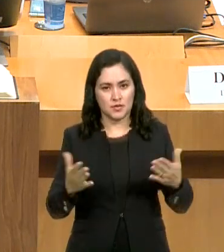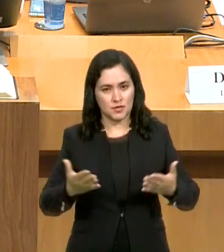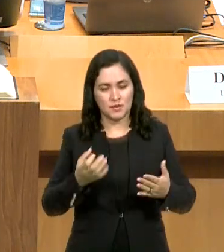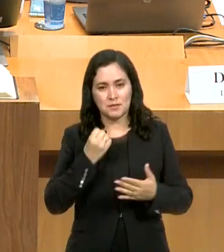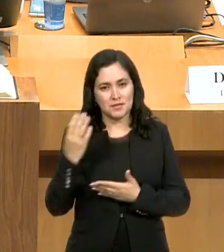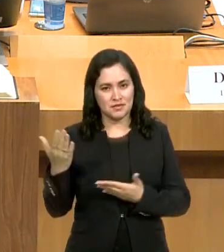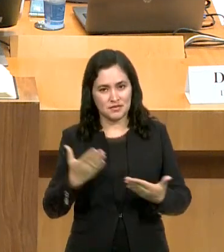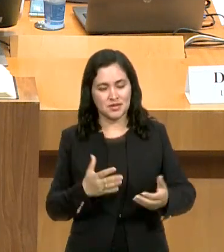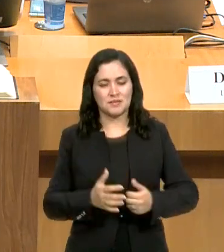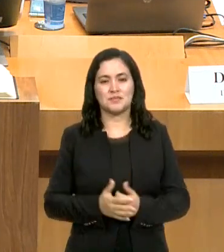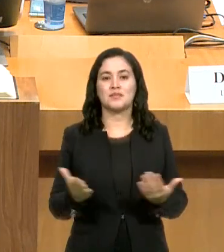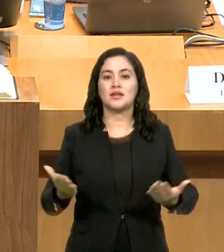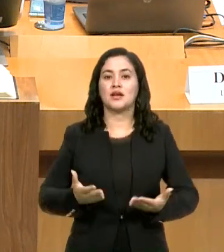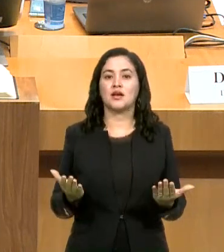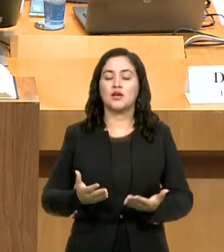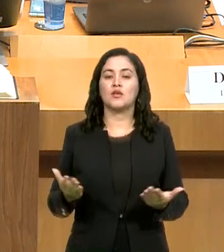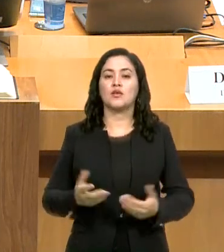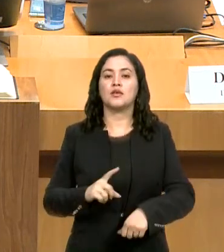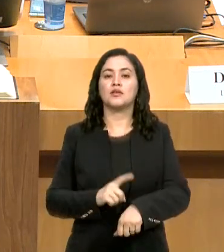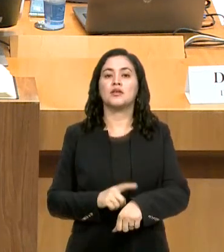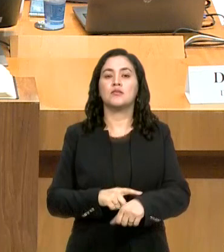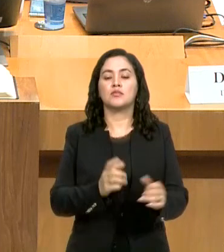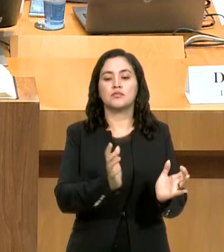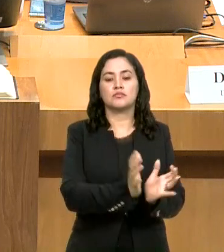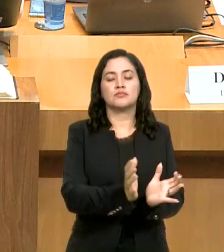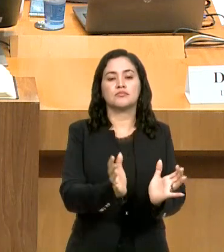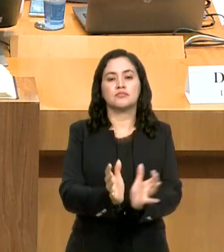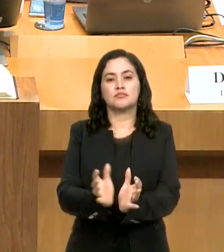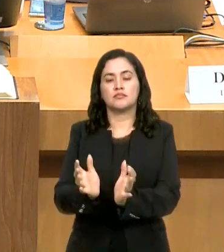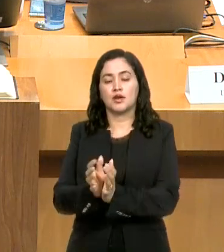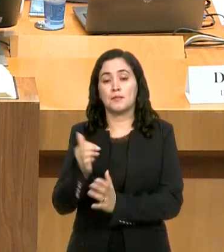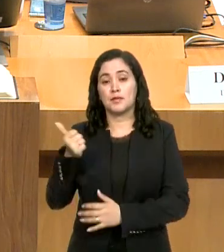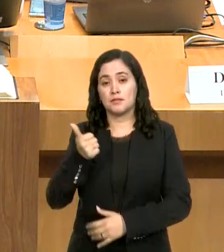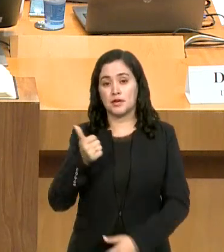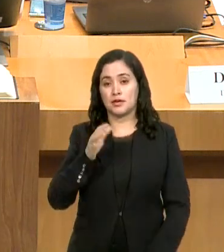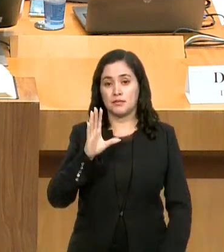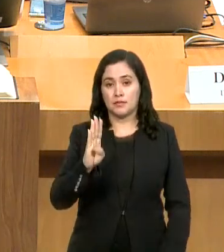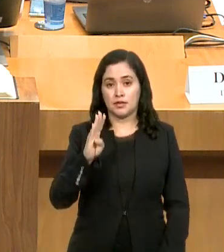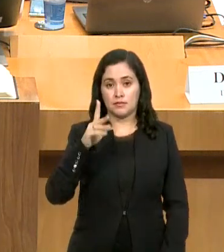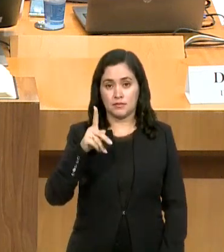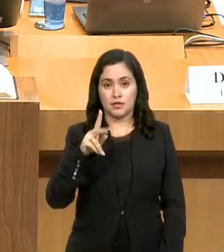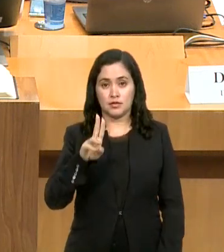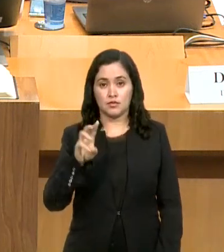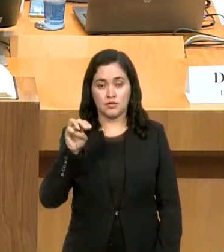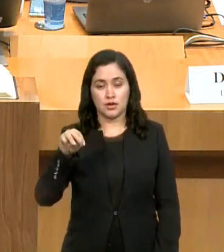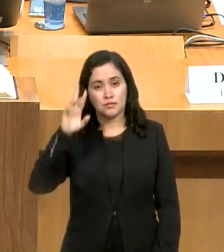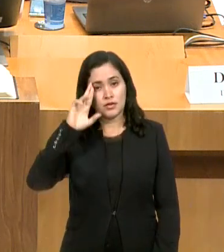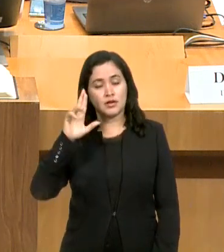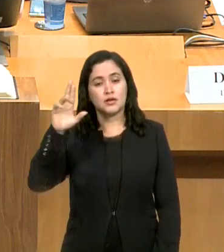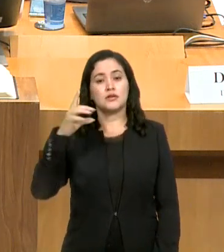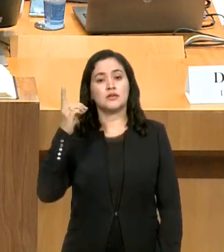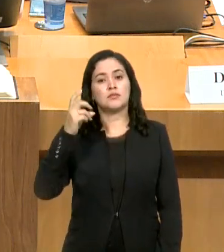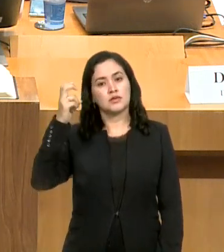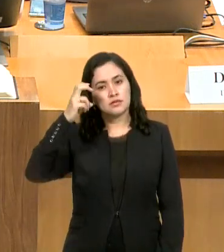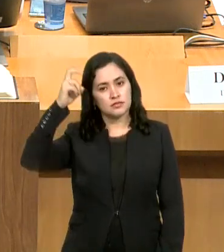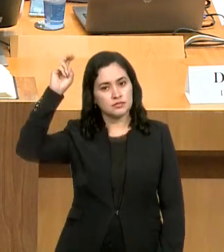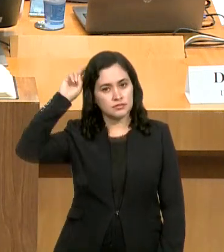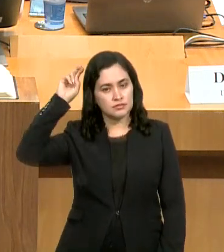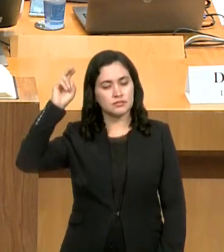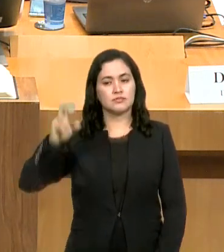Passamos agora ao tempo dos partidos e blocos. O primeiro bloco, o Bloco Parlamentar Unidos pelo Maranhão, líder deputado Neto Evangelista.